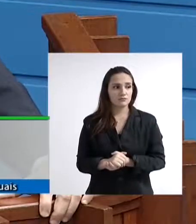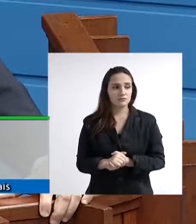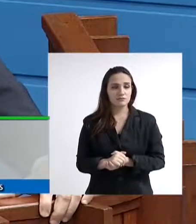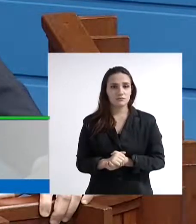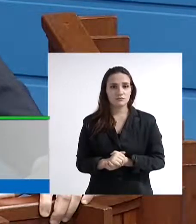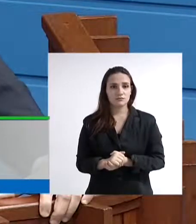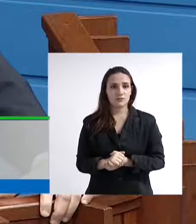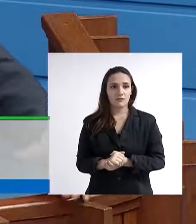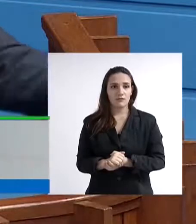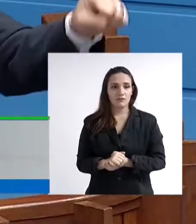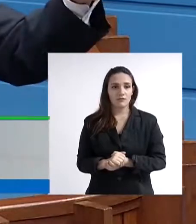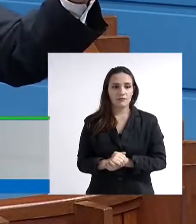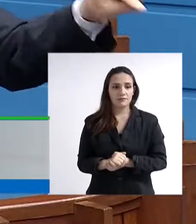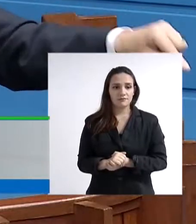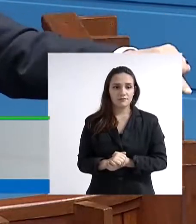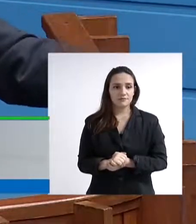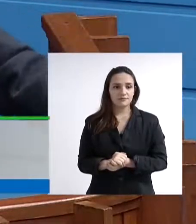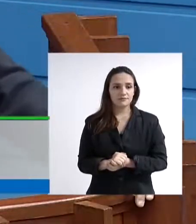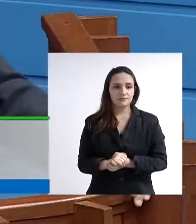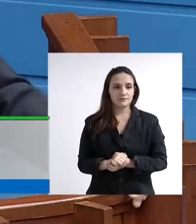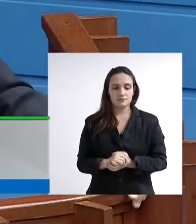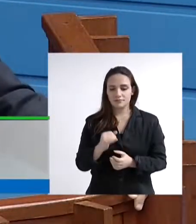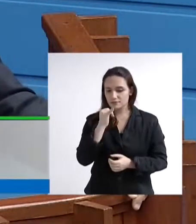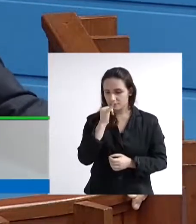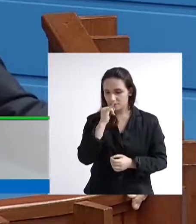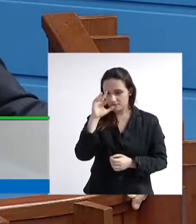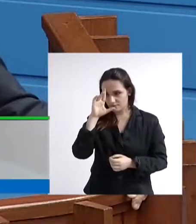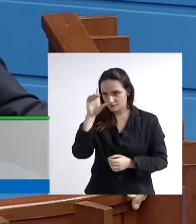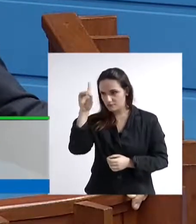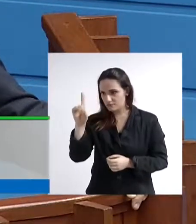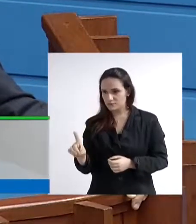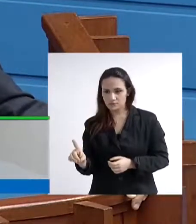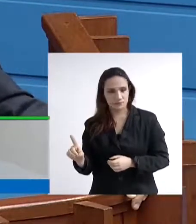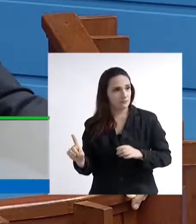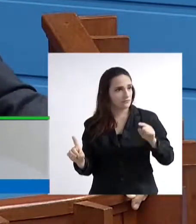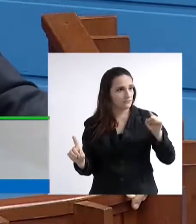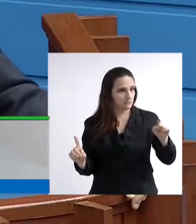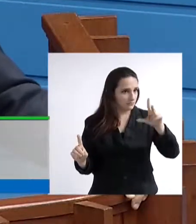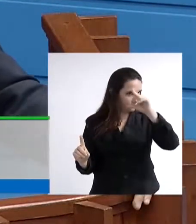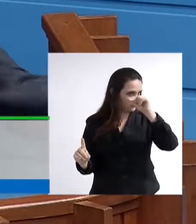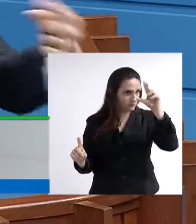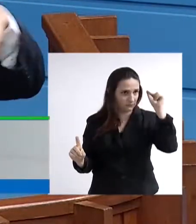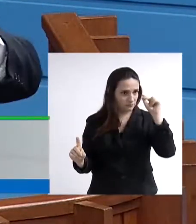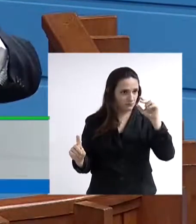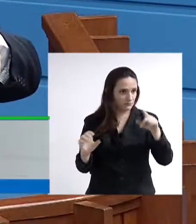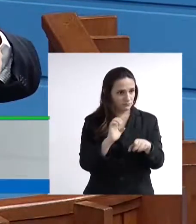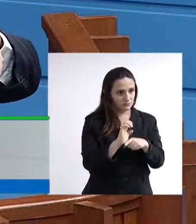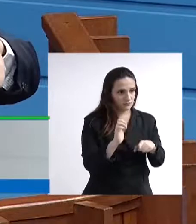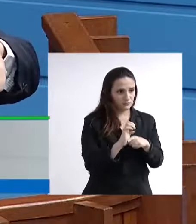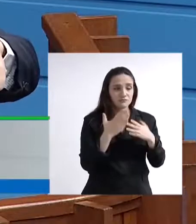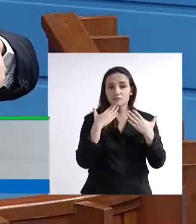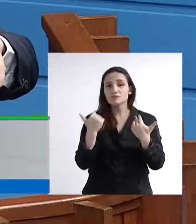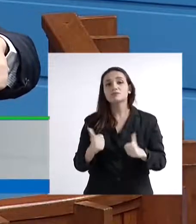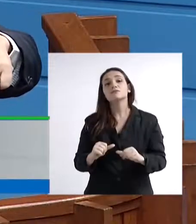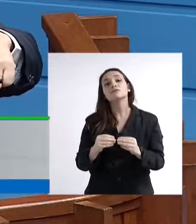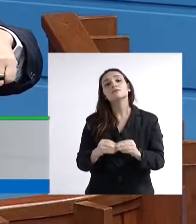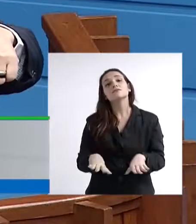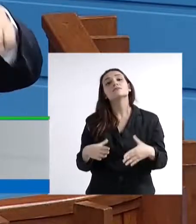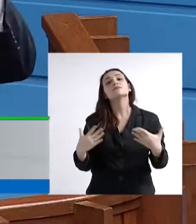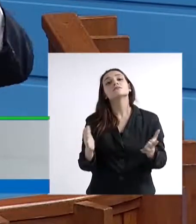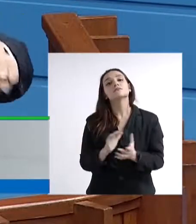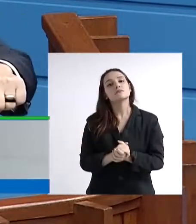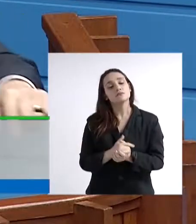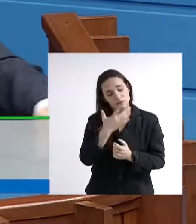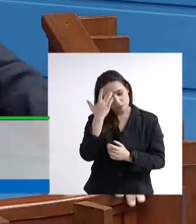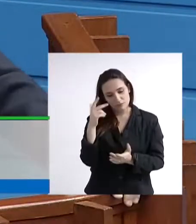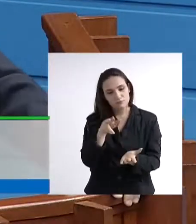Na briga da direção da Santa Casa com a prefeitura e o estado, quem é que leva pior?